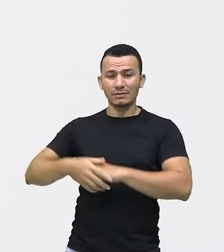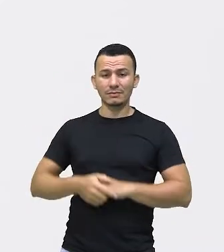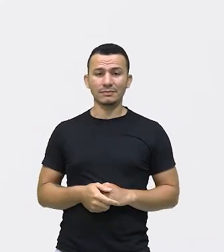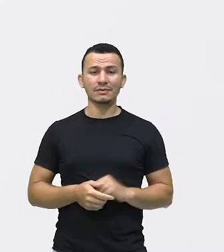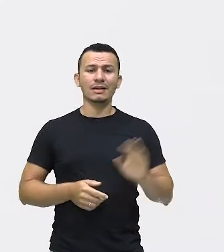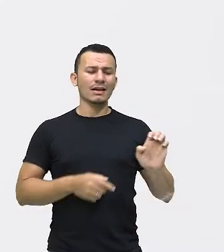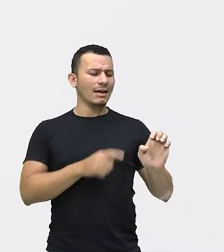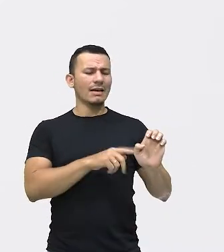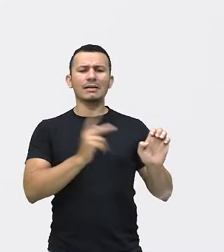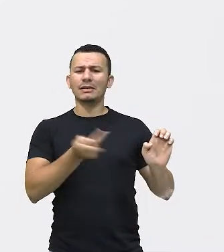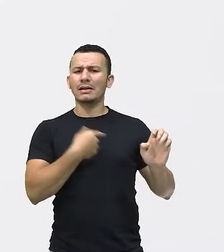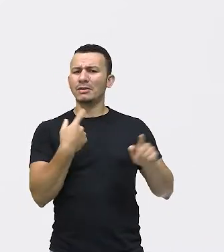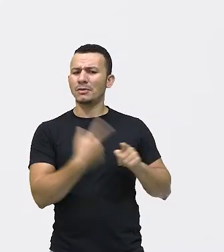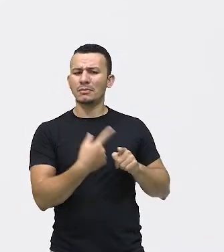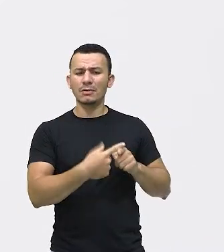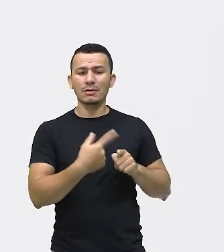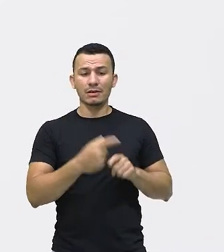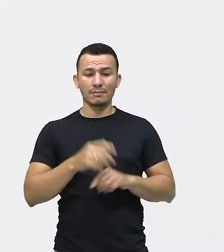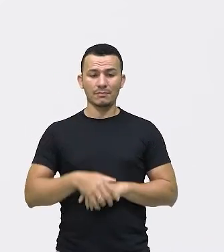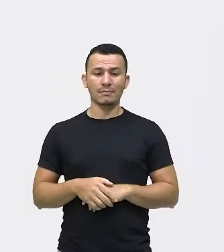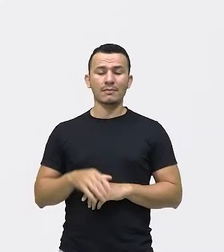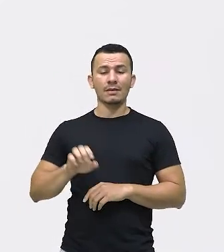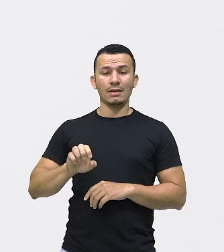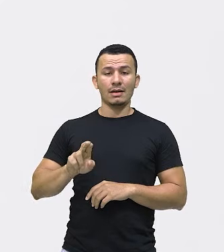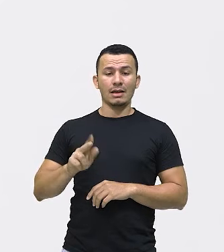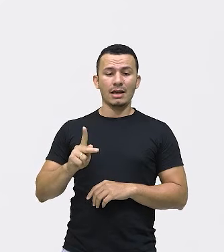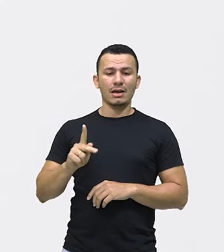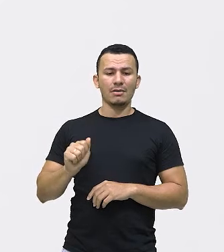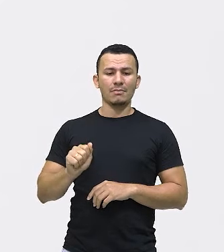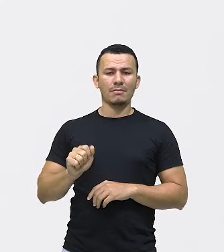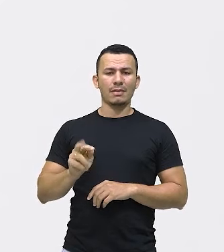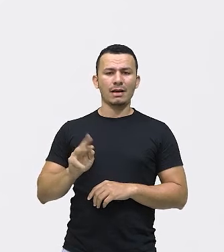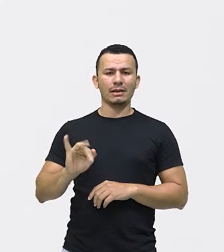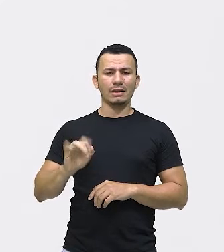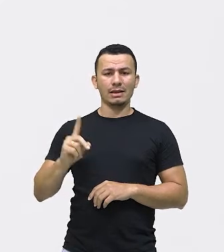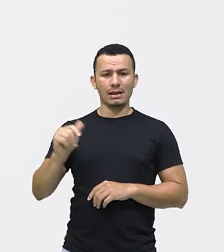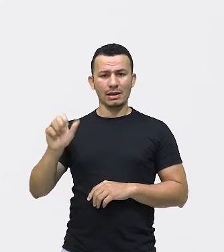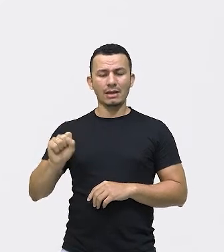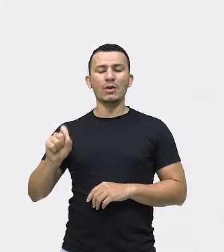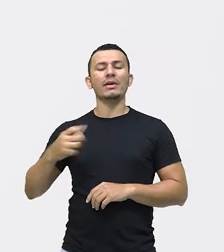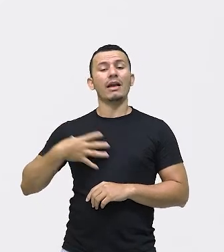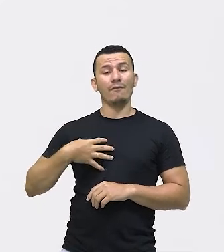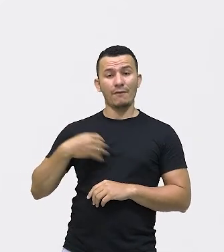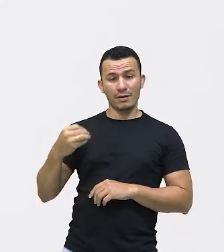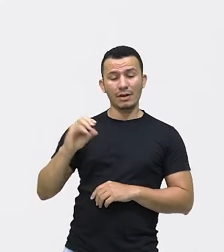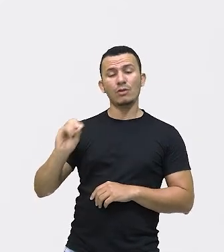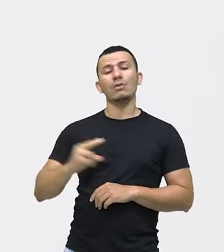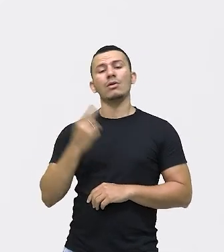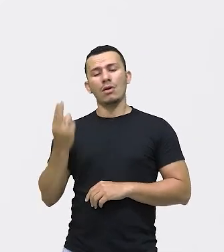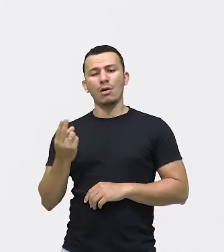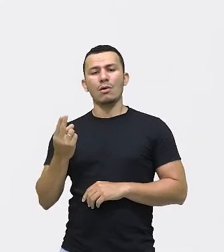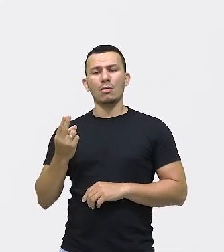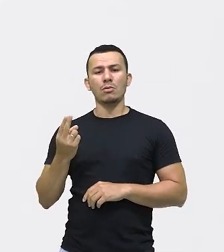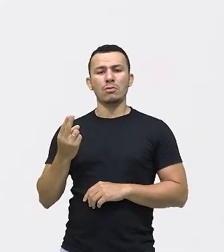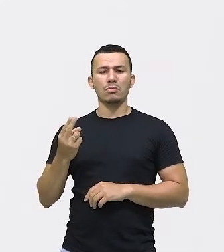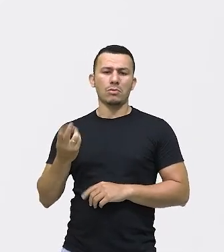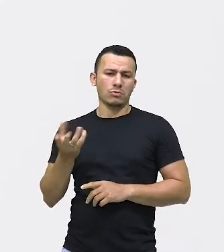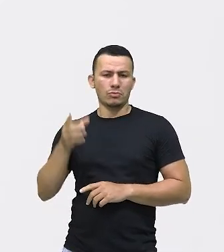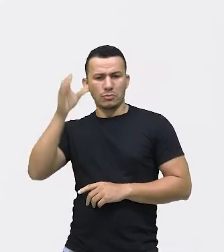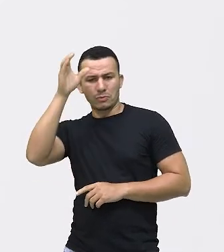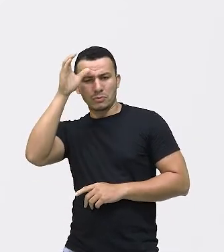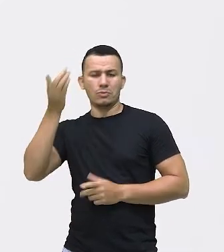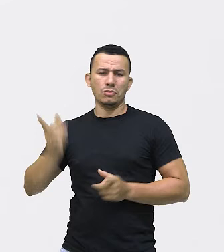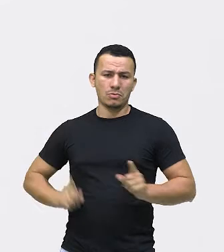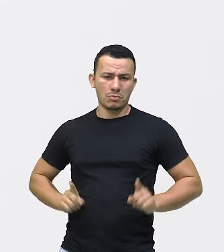os eupátridas eram os filhos e parentes próximos do pater familiar ali, né,